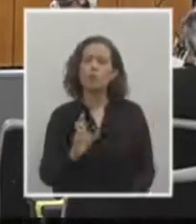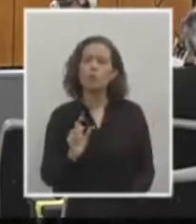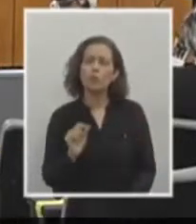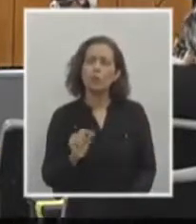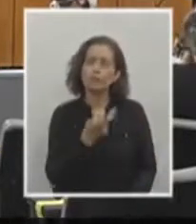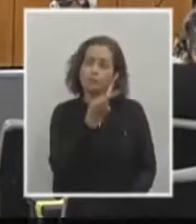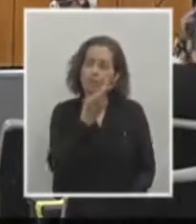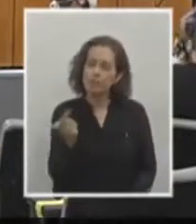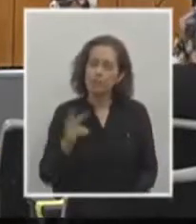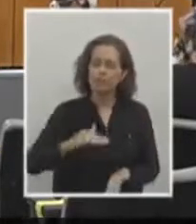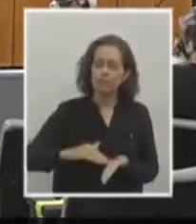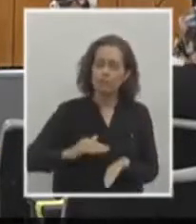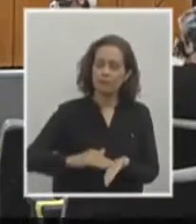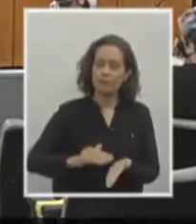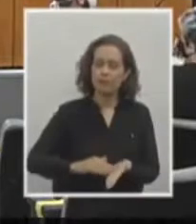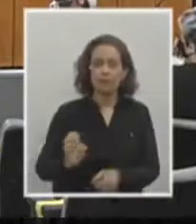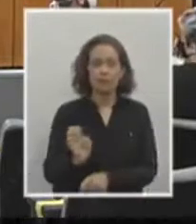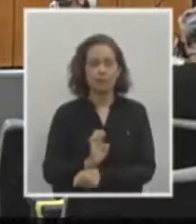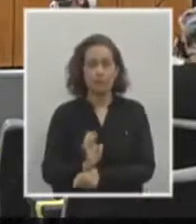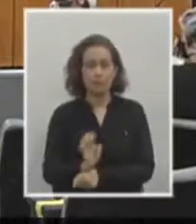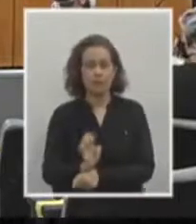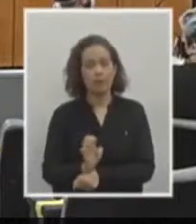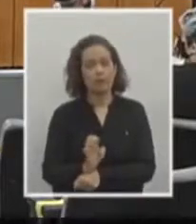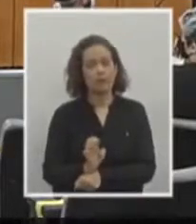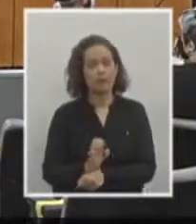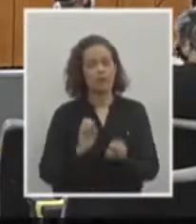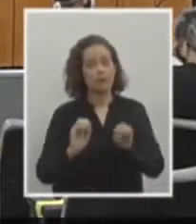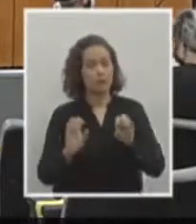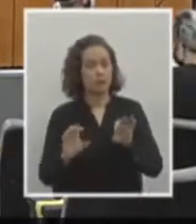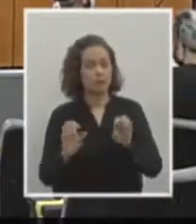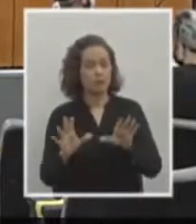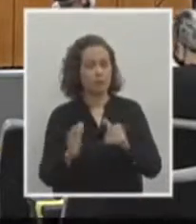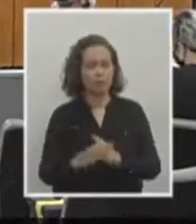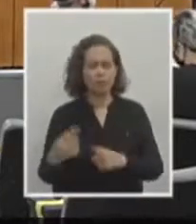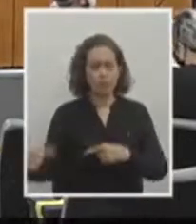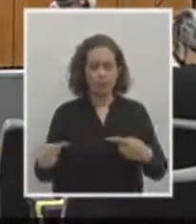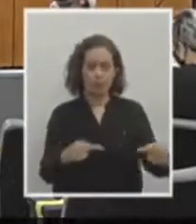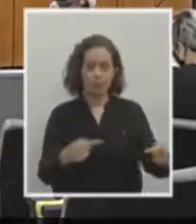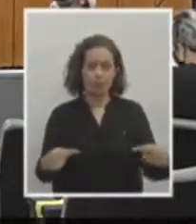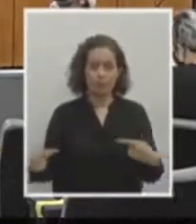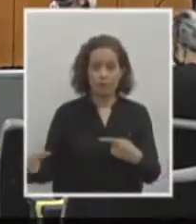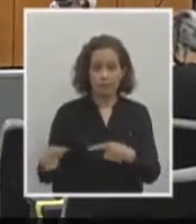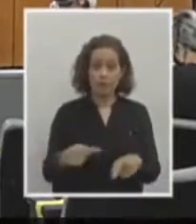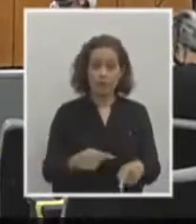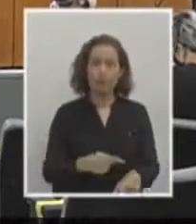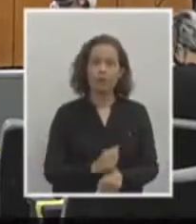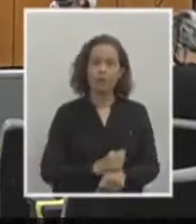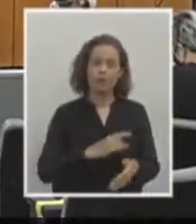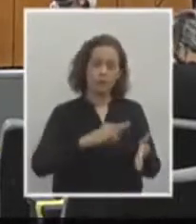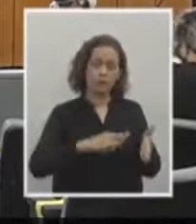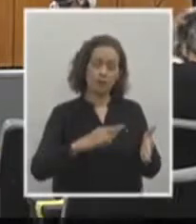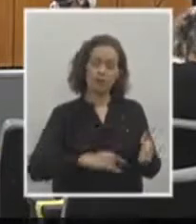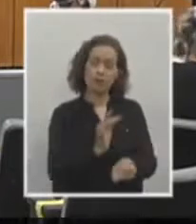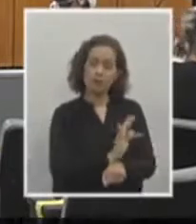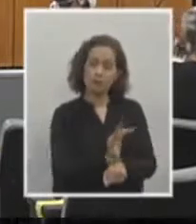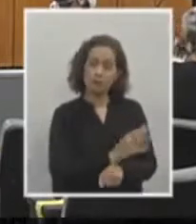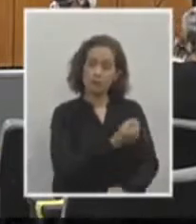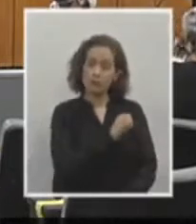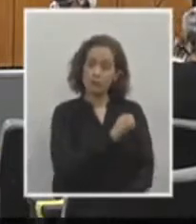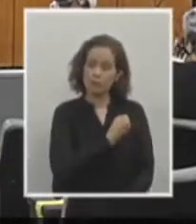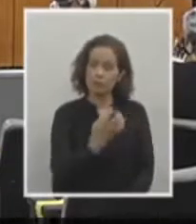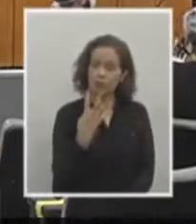de Educação para debater as disposições da nota técnica número 4, que trata